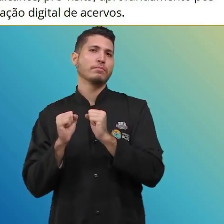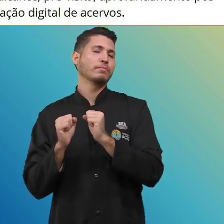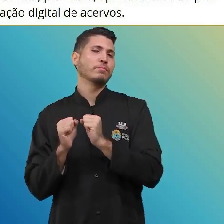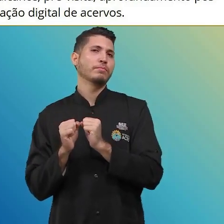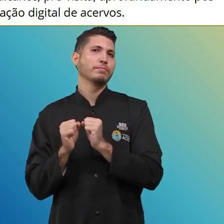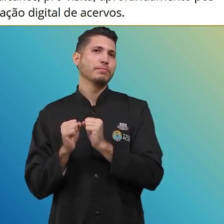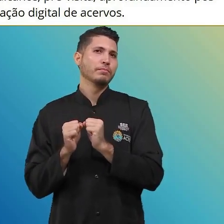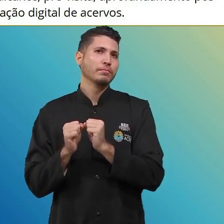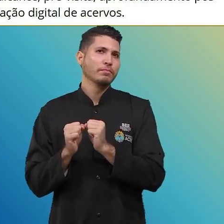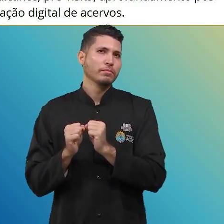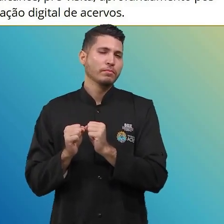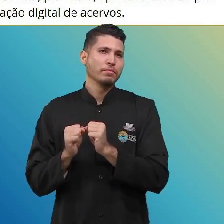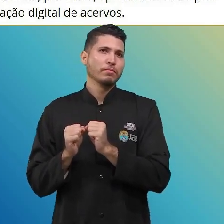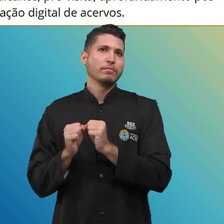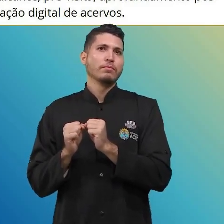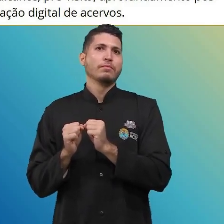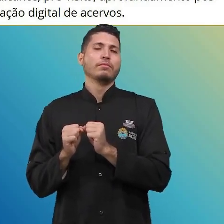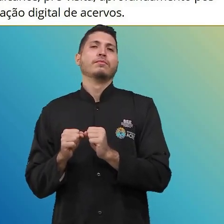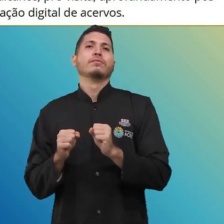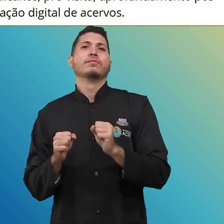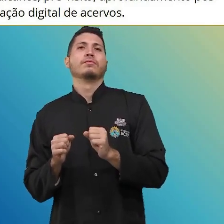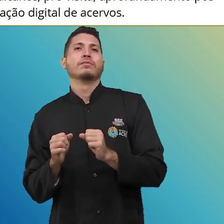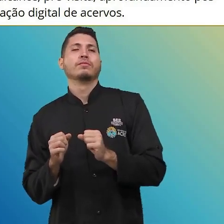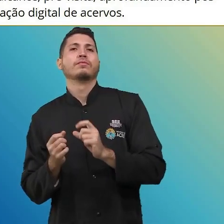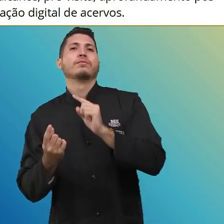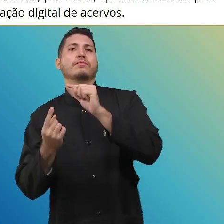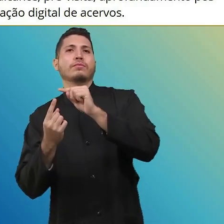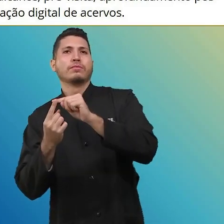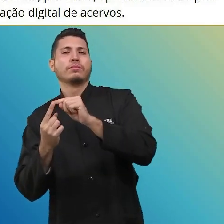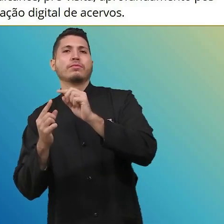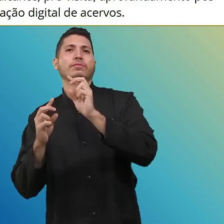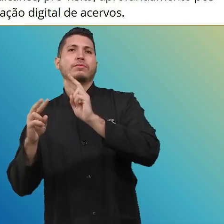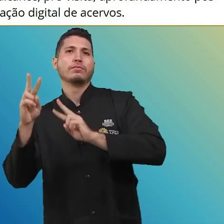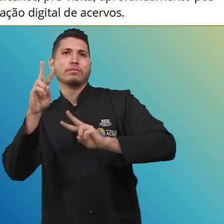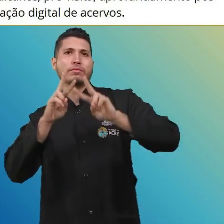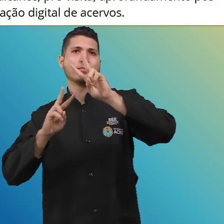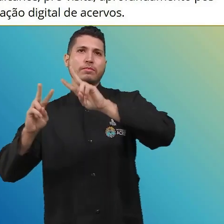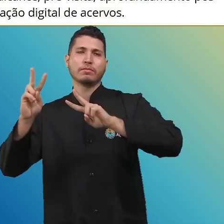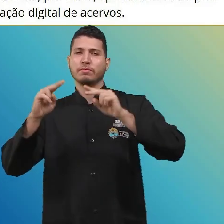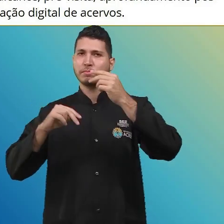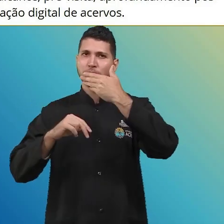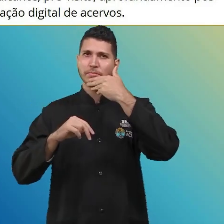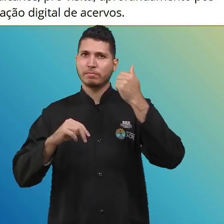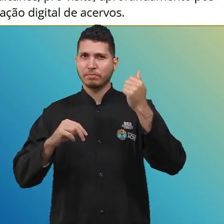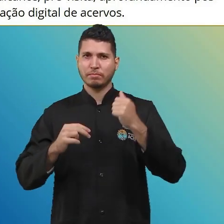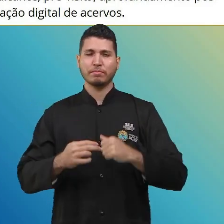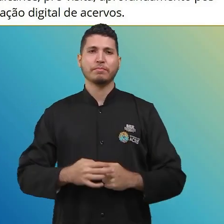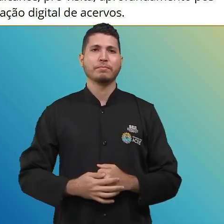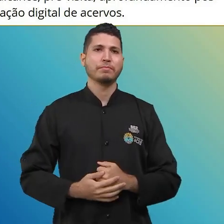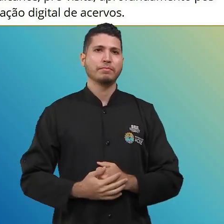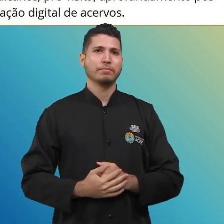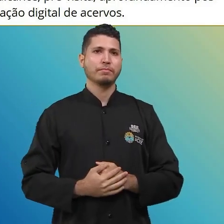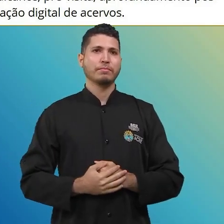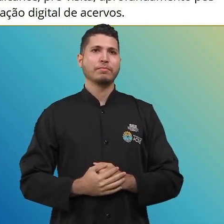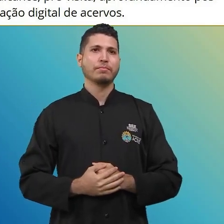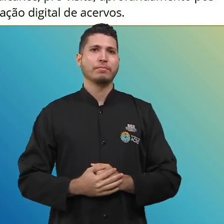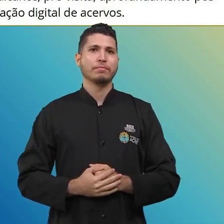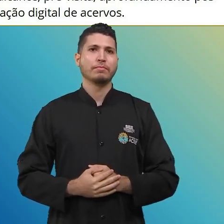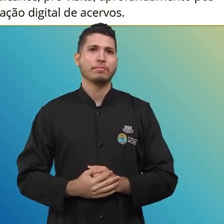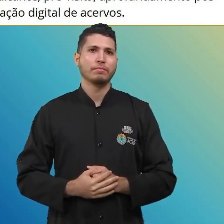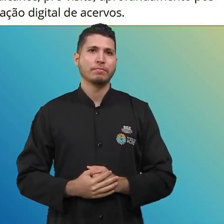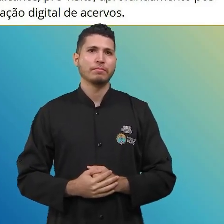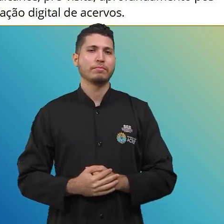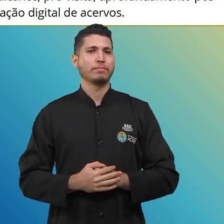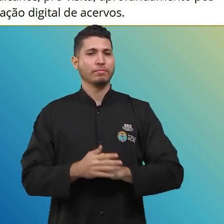que fique melhor visualmente para quem está acessando. Com relação à acessibilidade, no